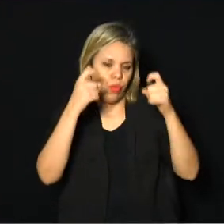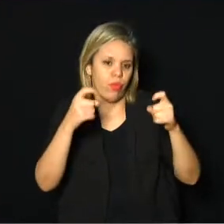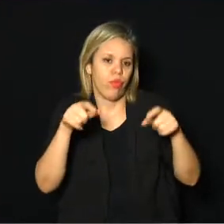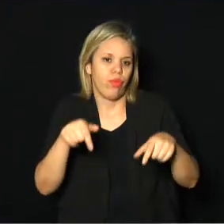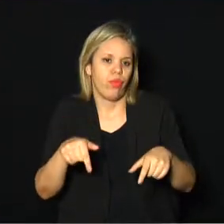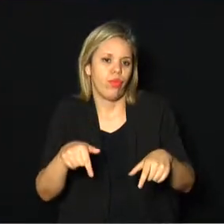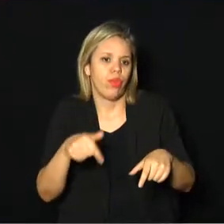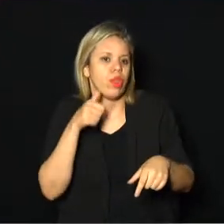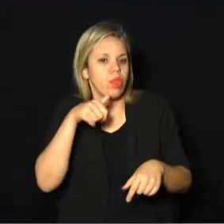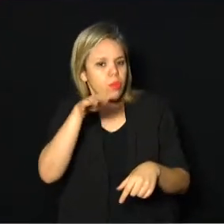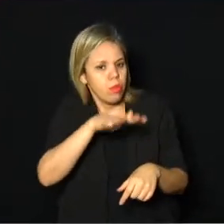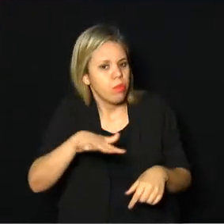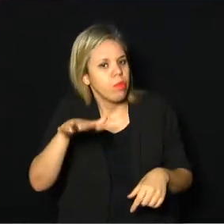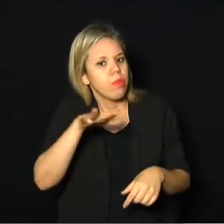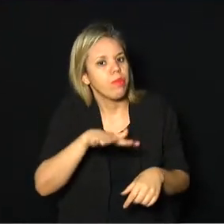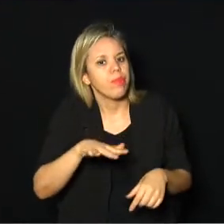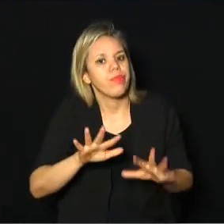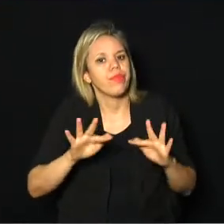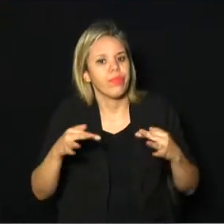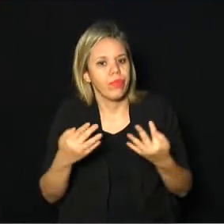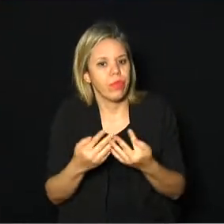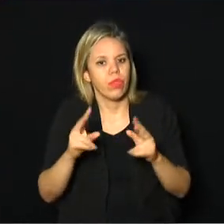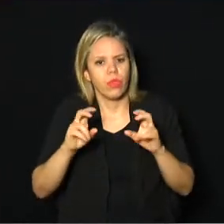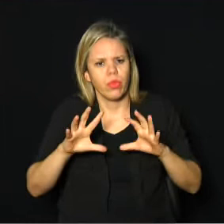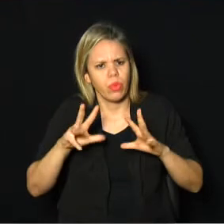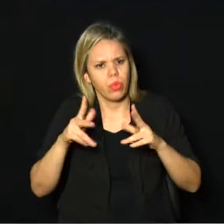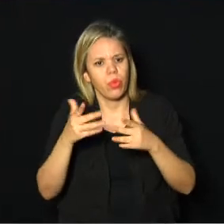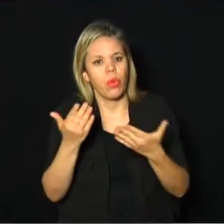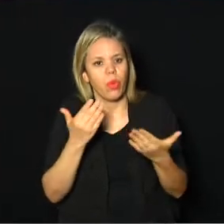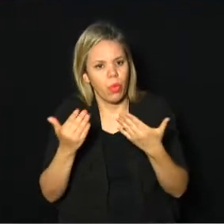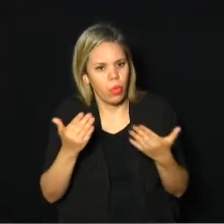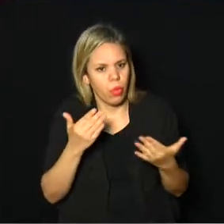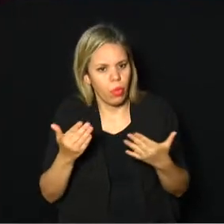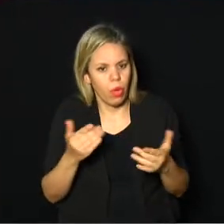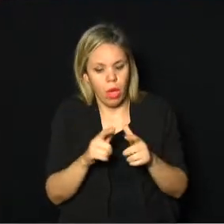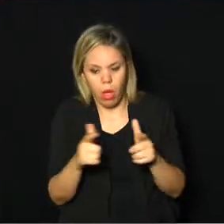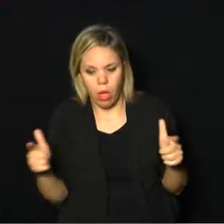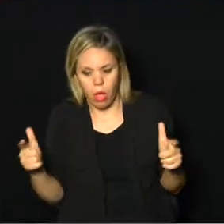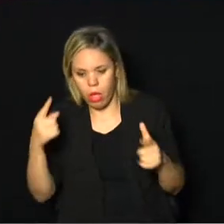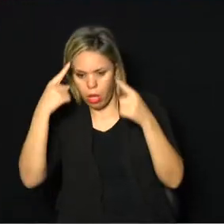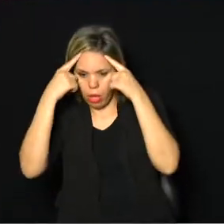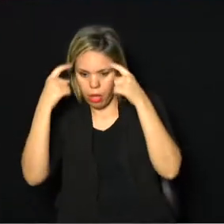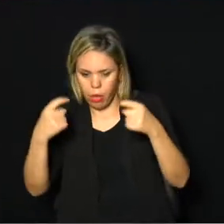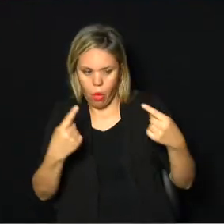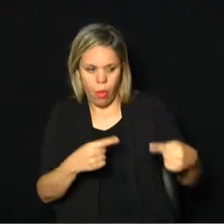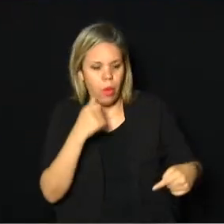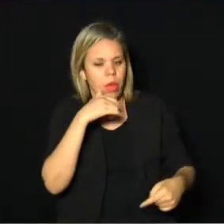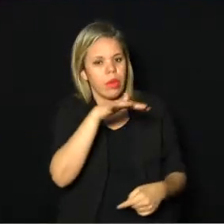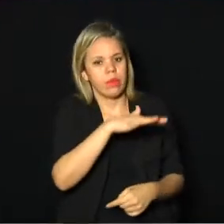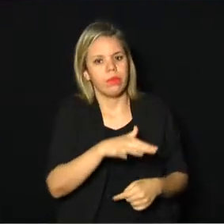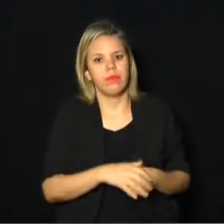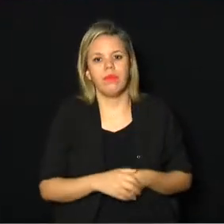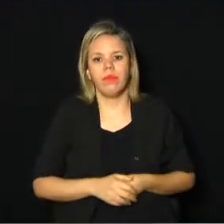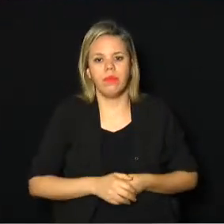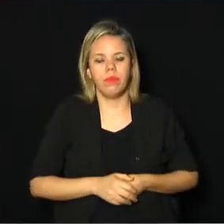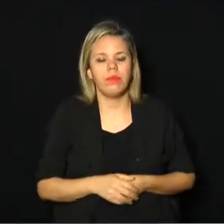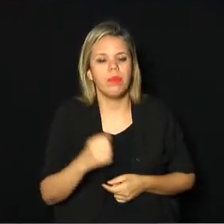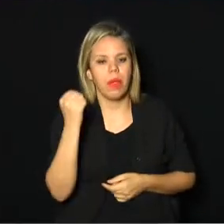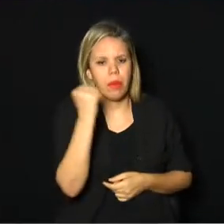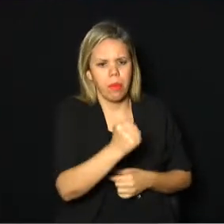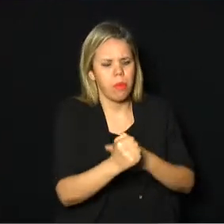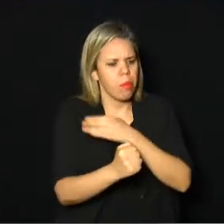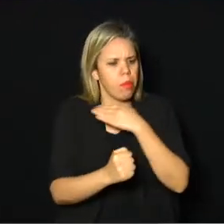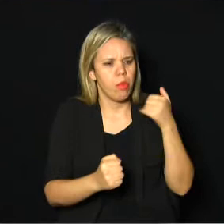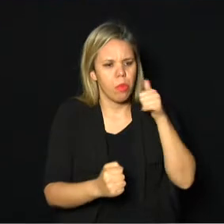violência doméstica e familiar, sobretudo. Lembrando que os maiores índices de violência contra a mulher e mesmo assassinatos de